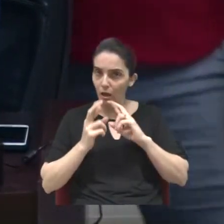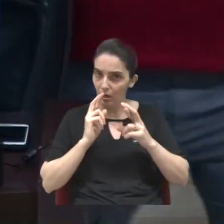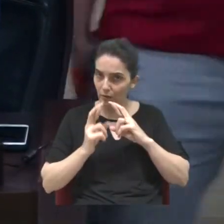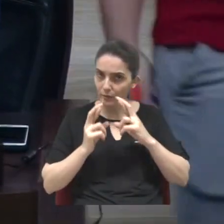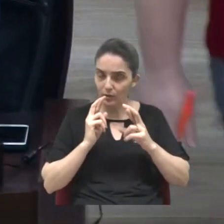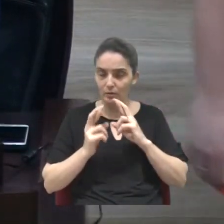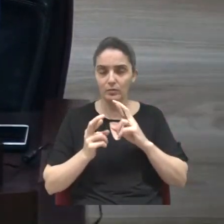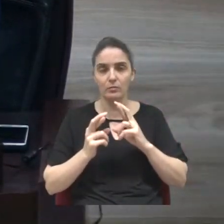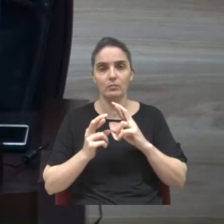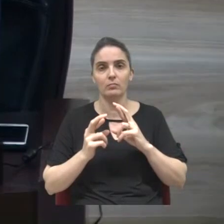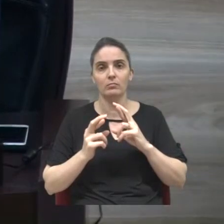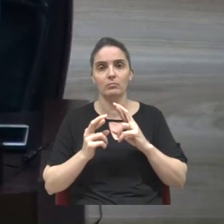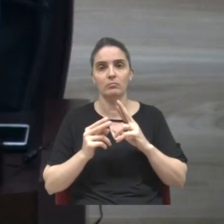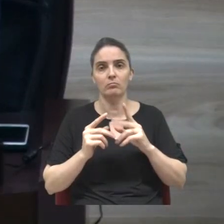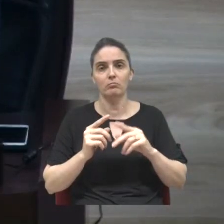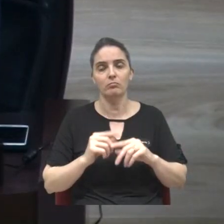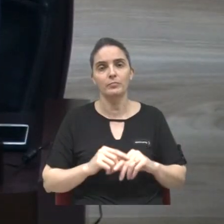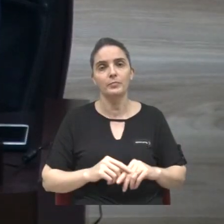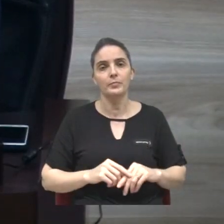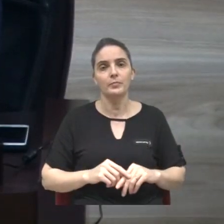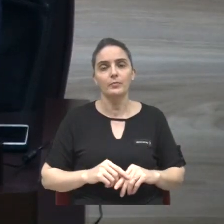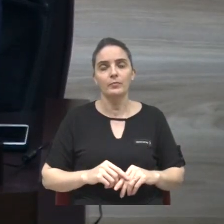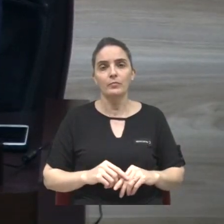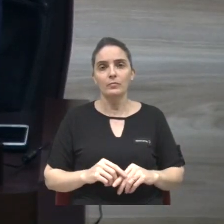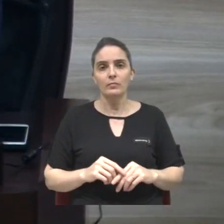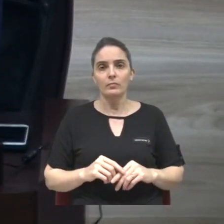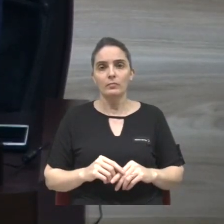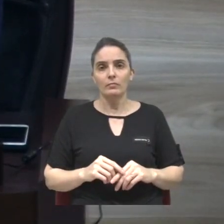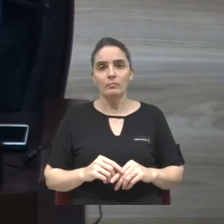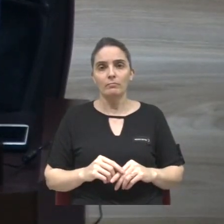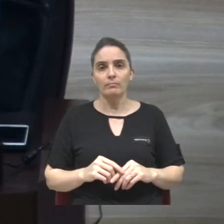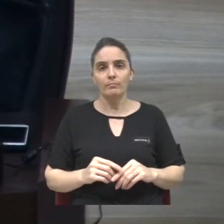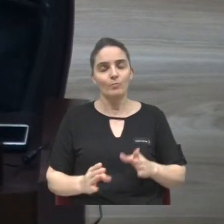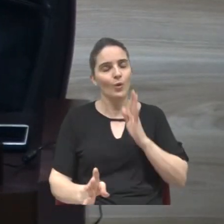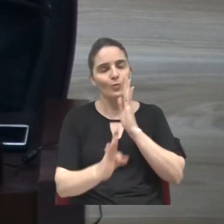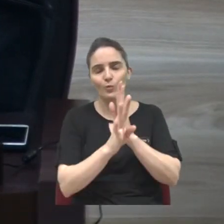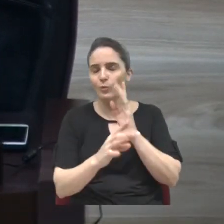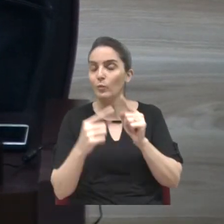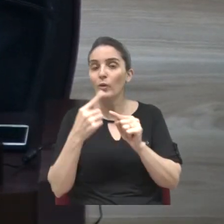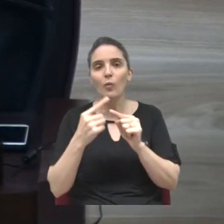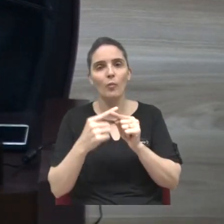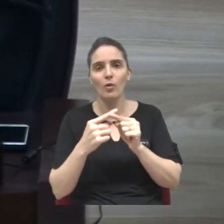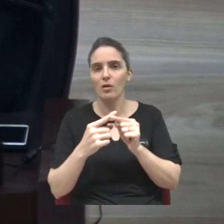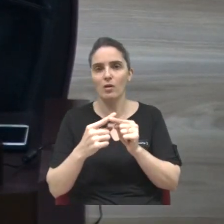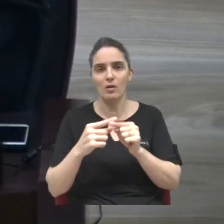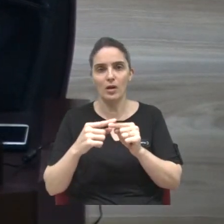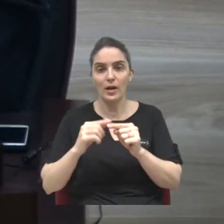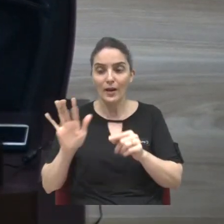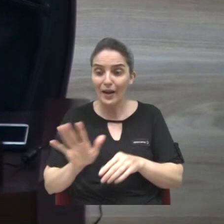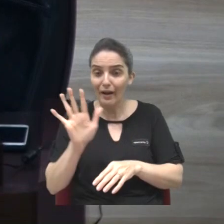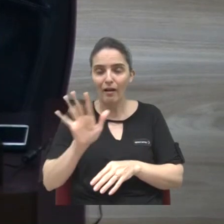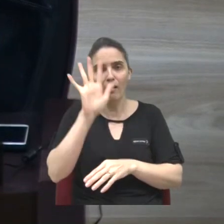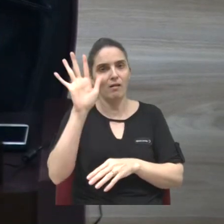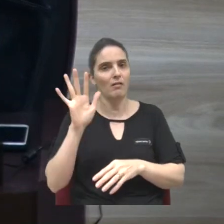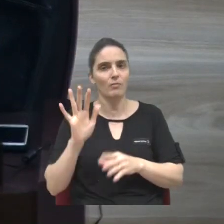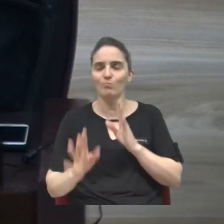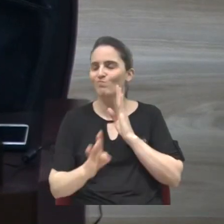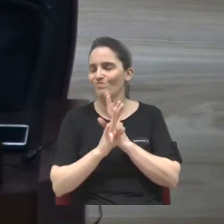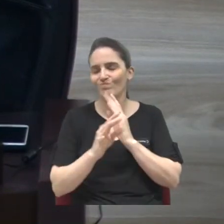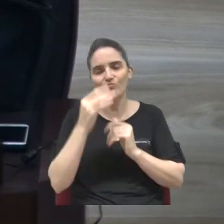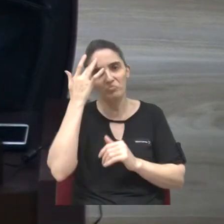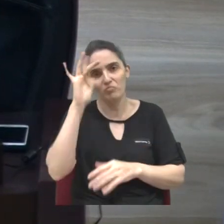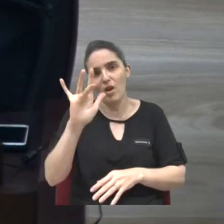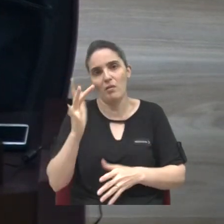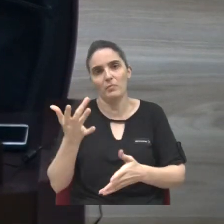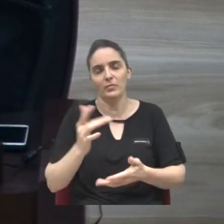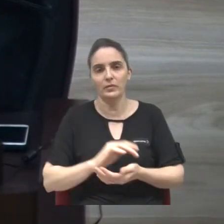foram identificadas as causas do aumento. Assim, quando da abertura da presente Comissão